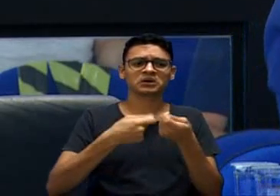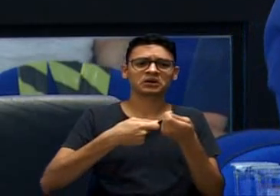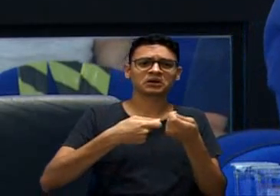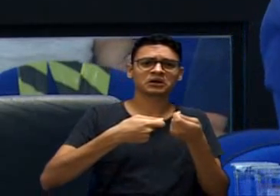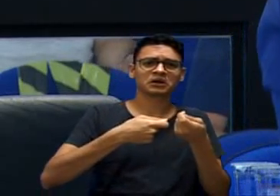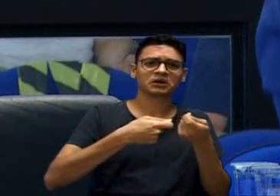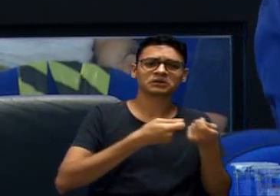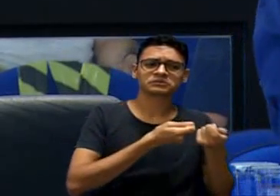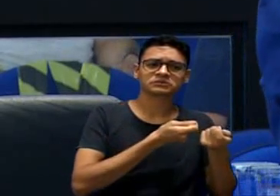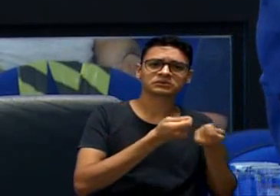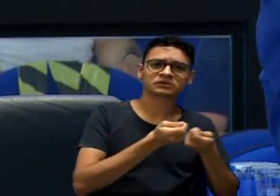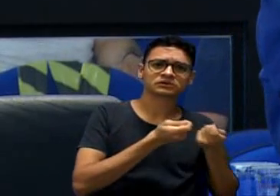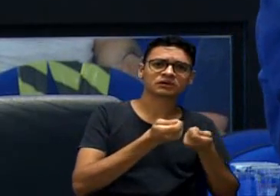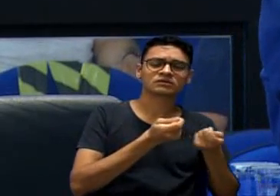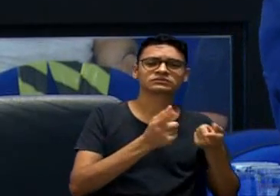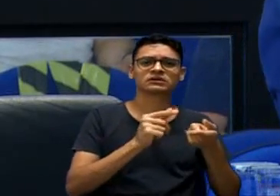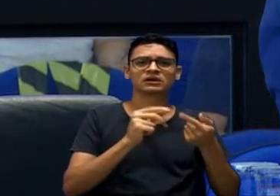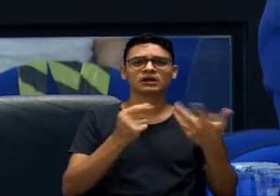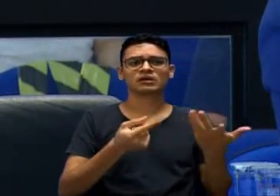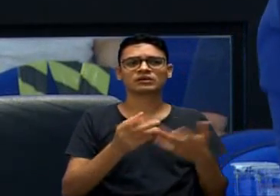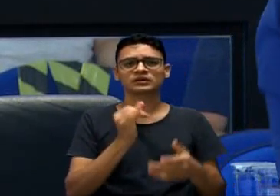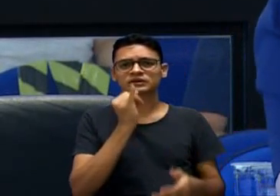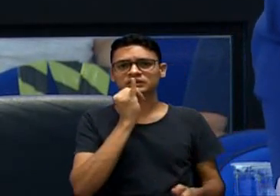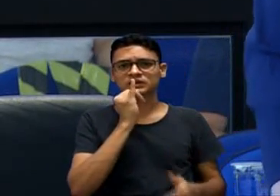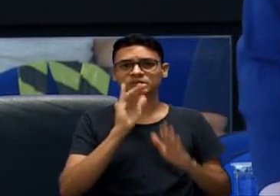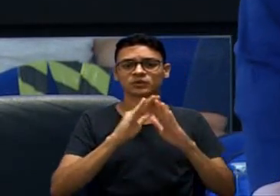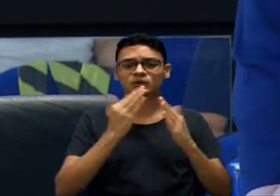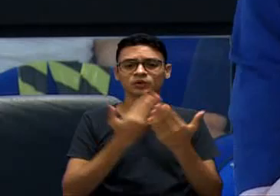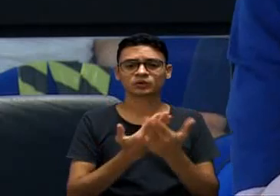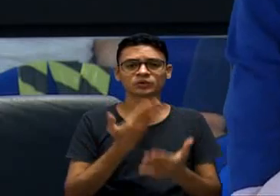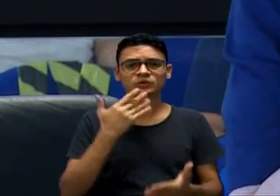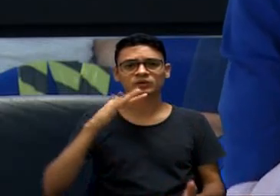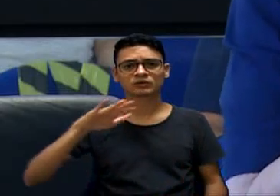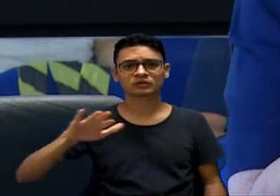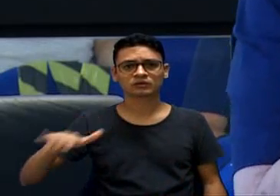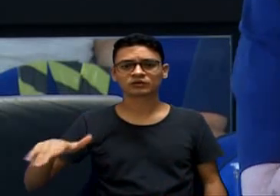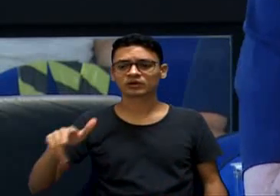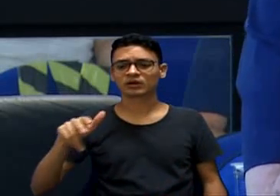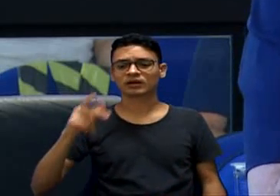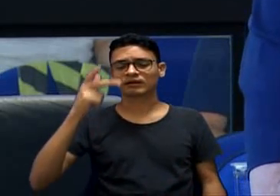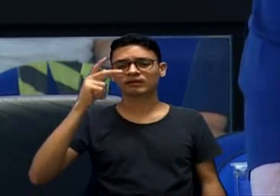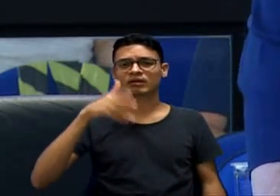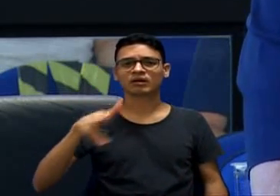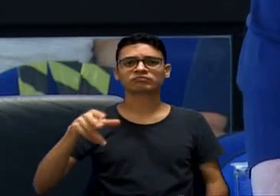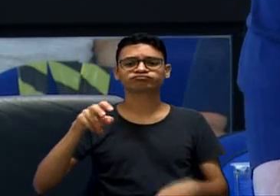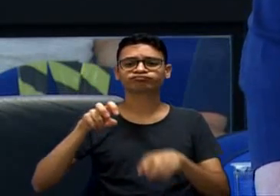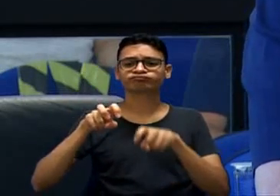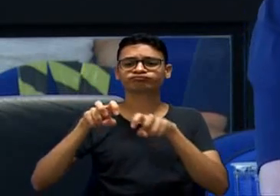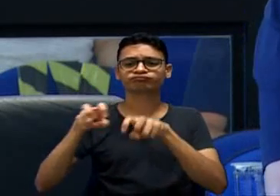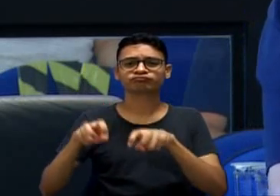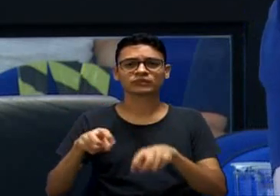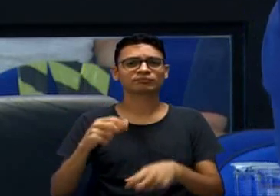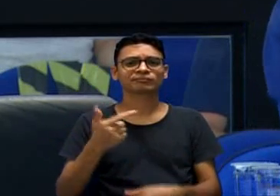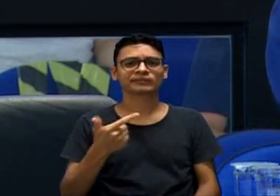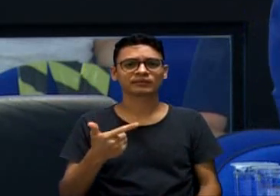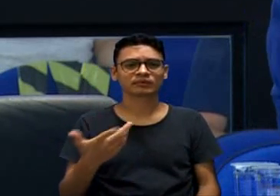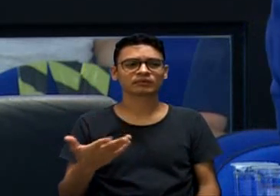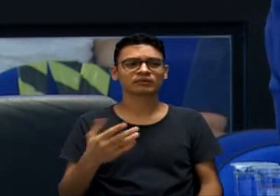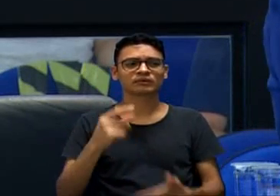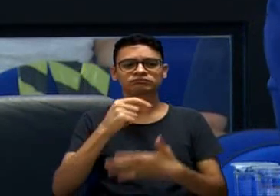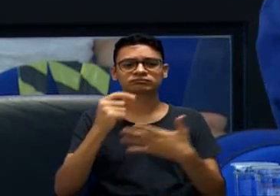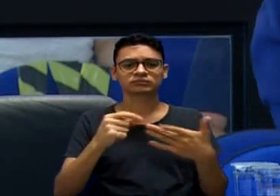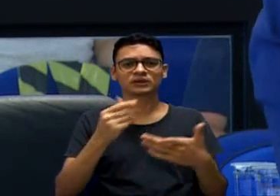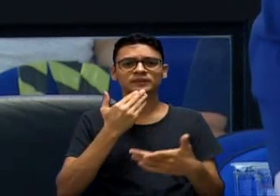exemplo, falta de vagas em creche, ele cita e pede que a administração, seja esta, conserte essa